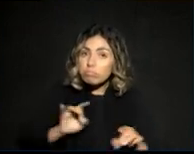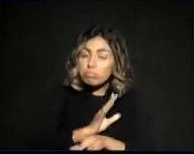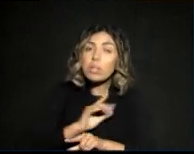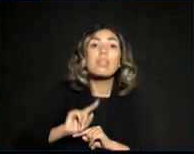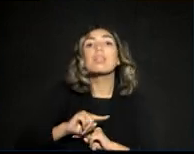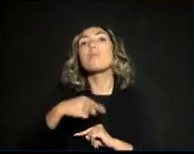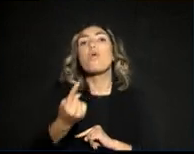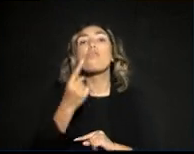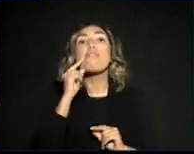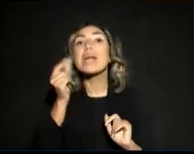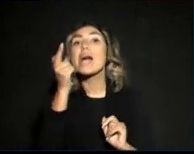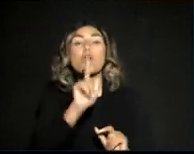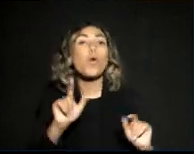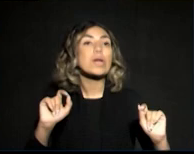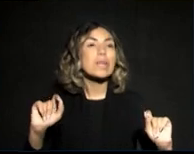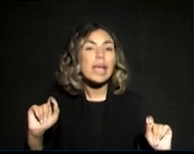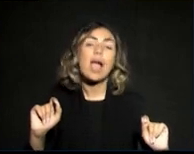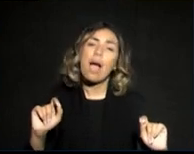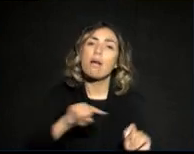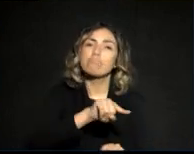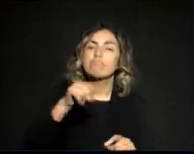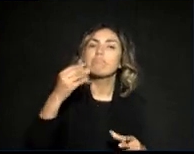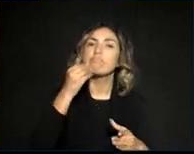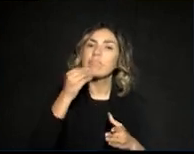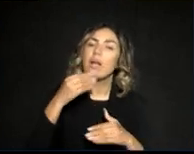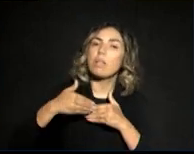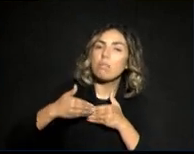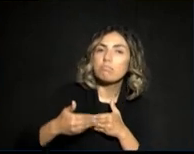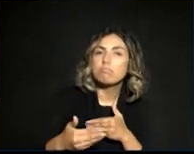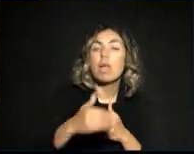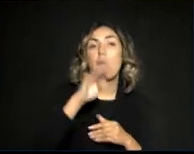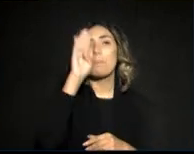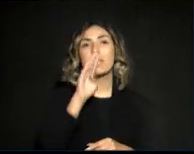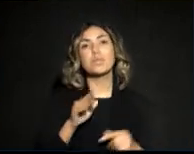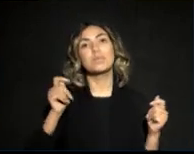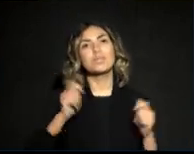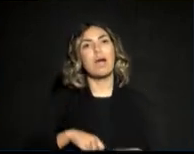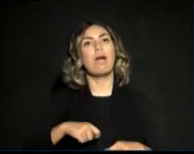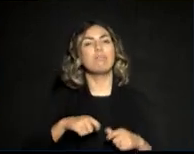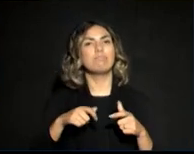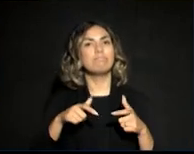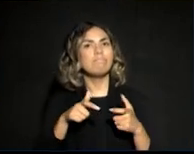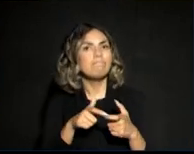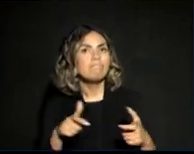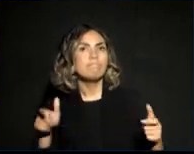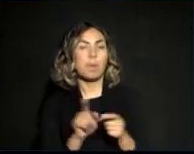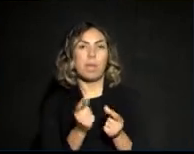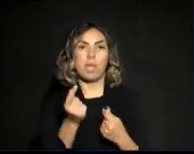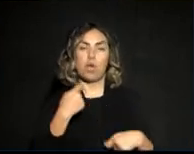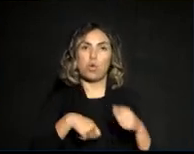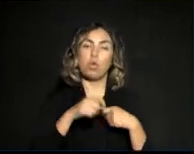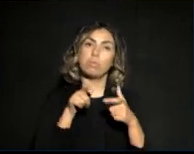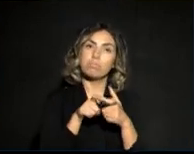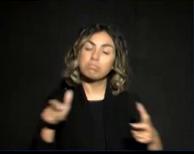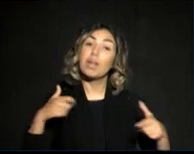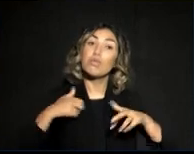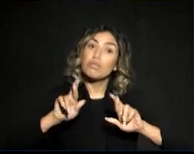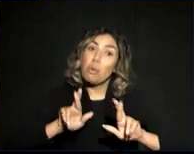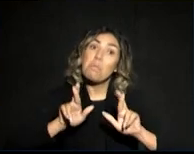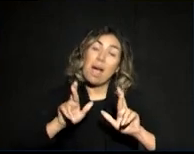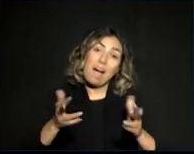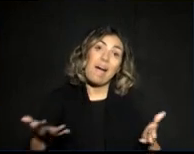com os escolhidos para que o Brasil possa ter um impacto mínimo de desenvolvimento e de crescimento econômico é isso que eu desejo